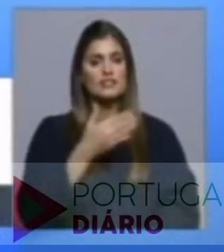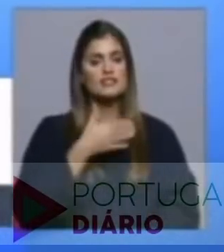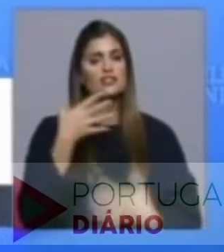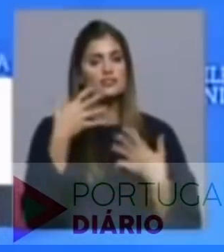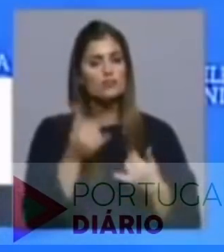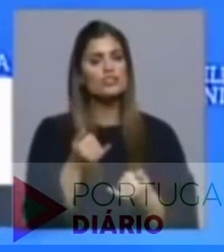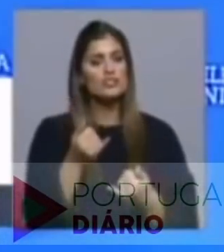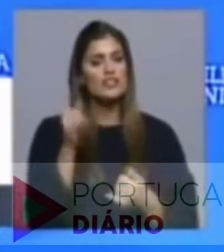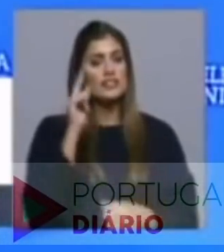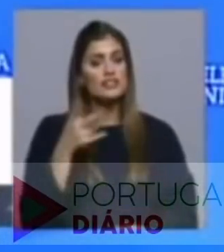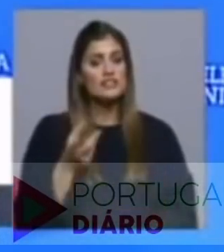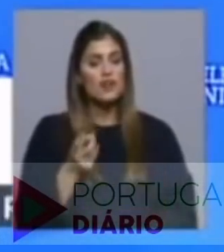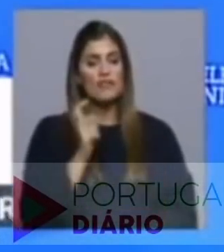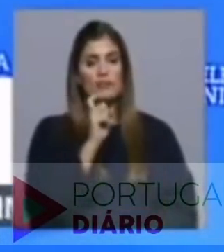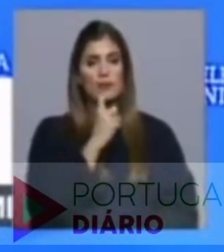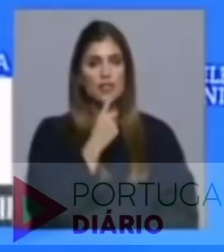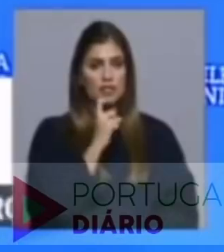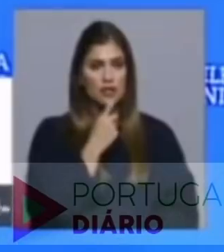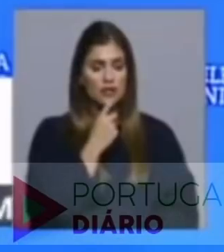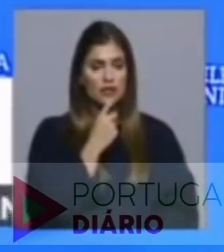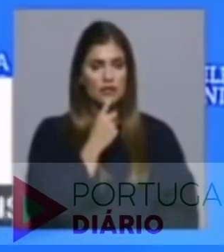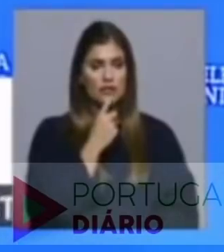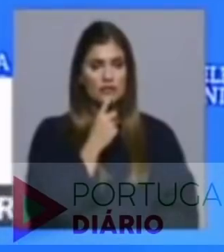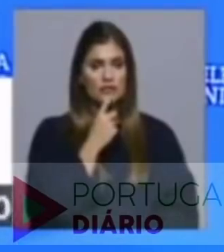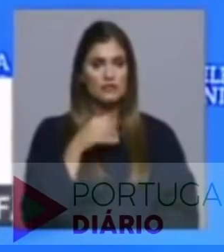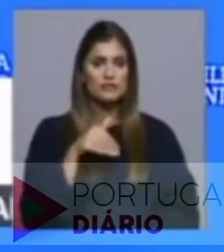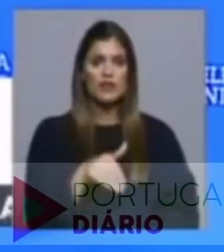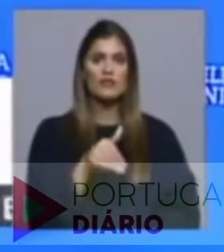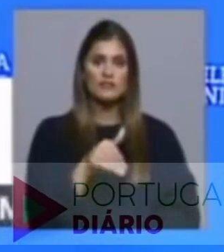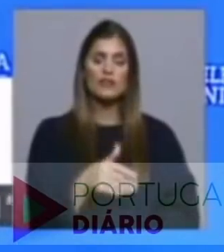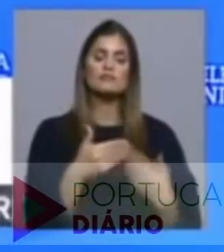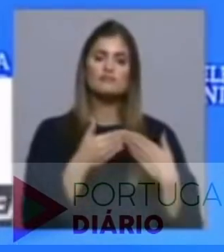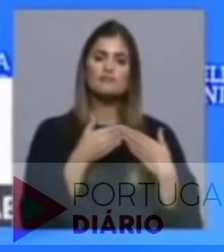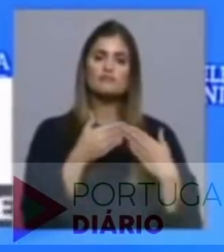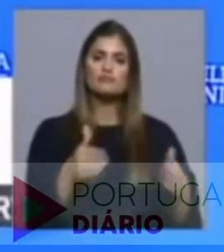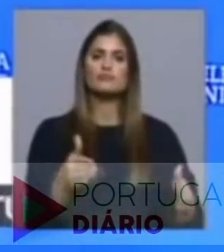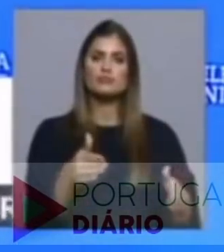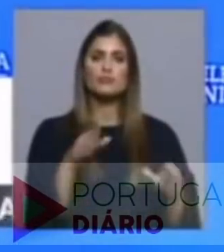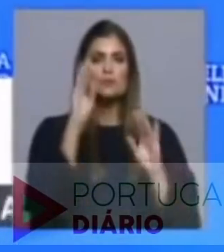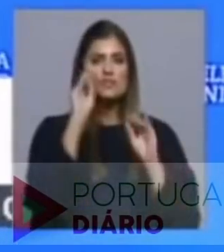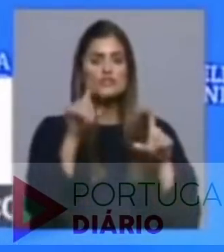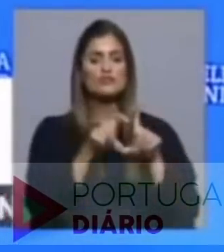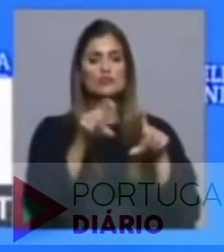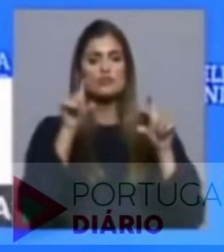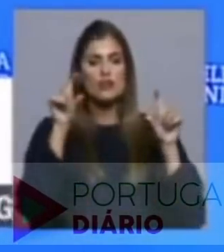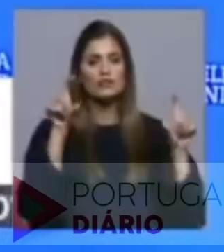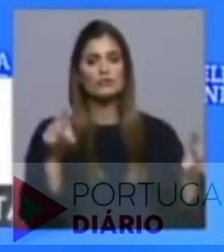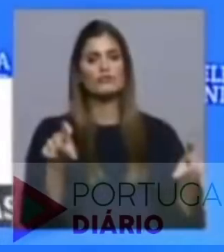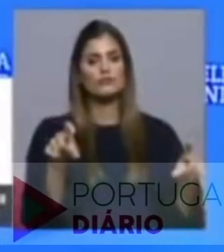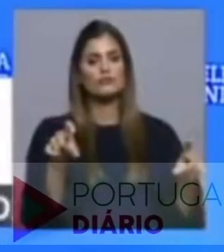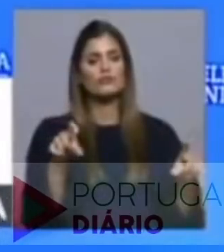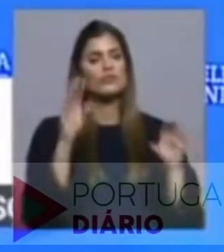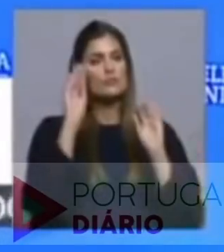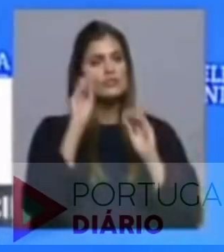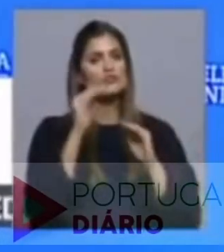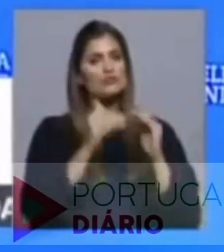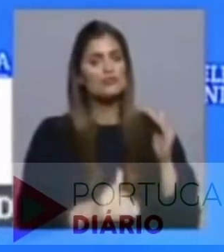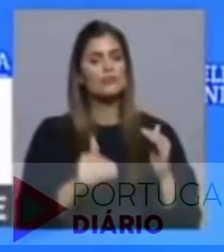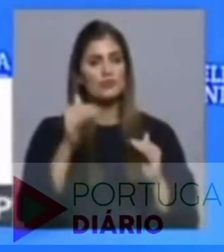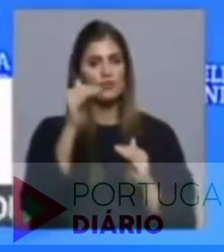a 19 de abril, será a vez de abrir o ensino secundário e o ensino